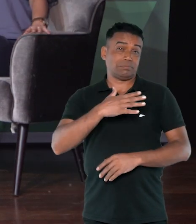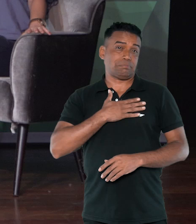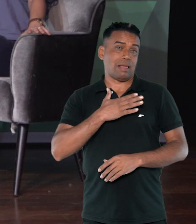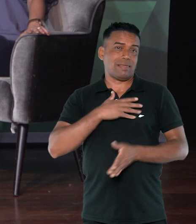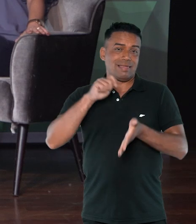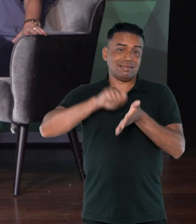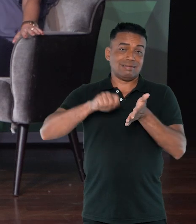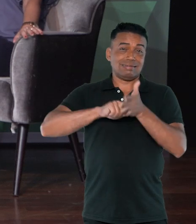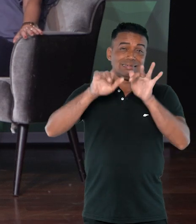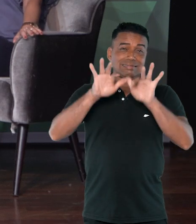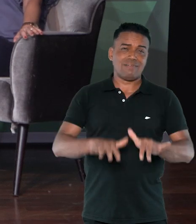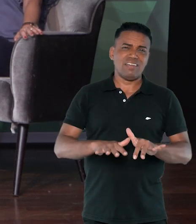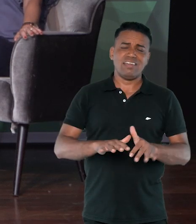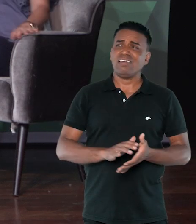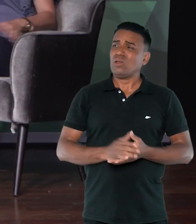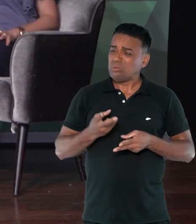curiosidade.